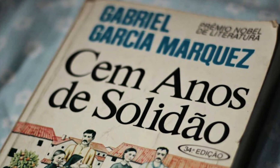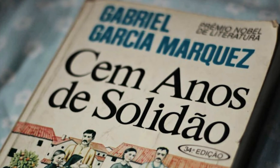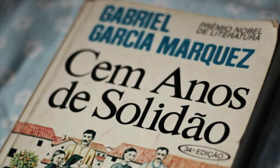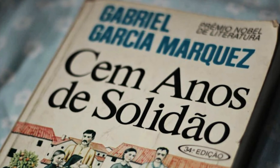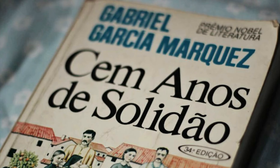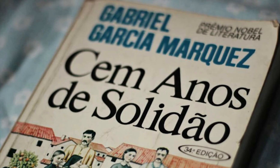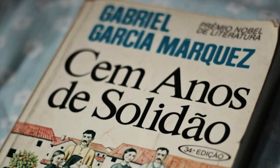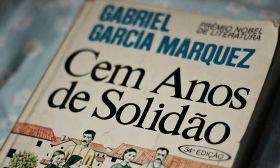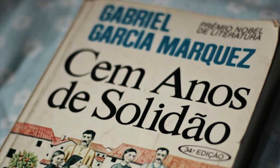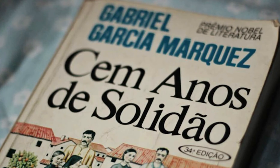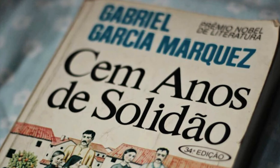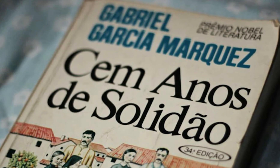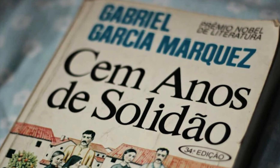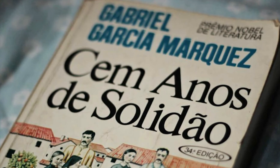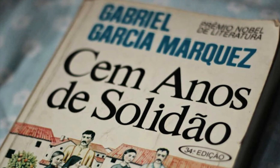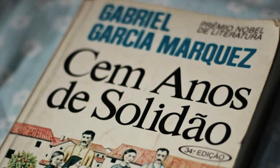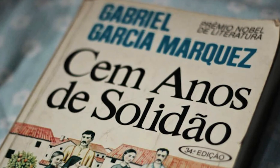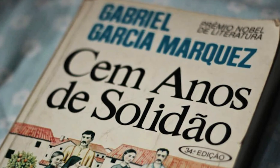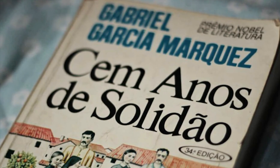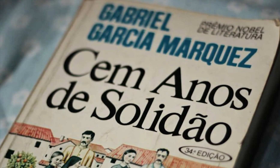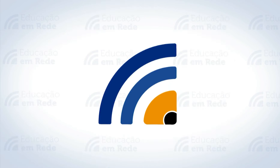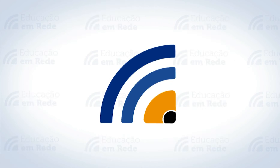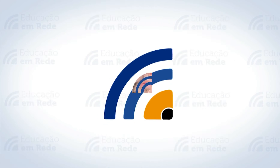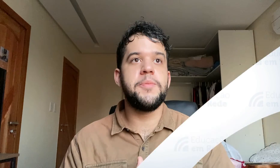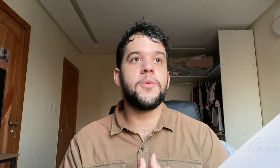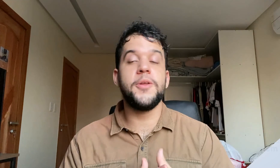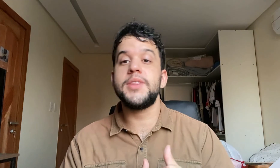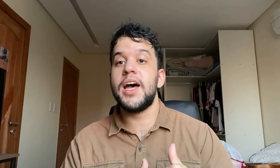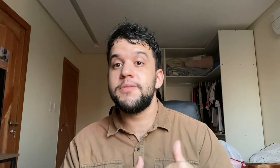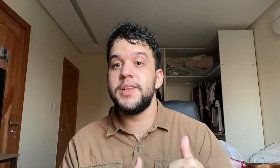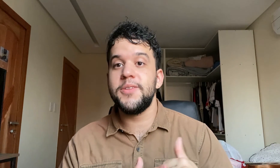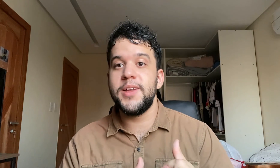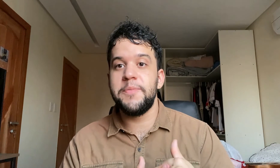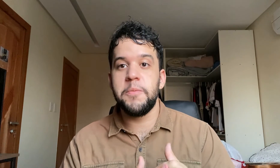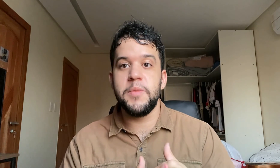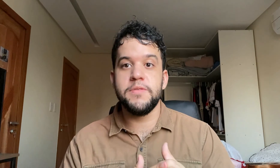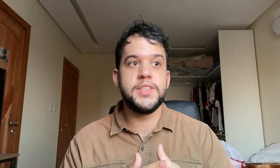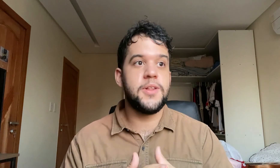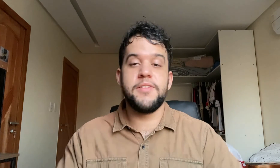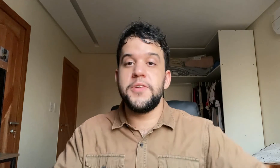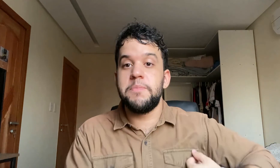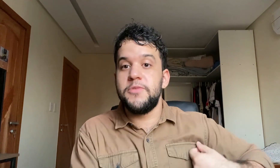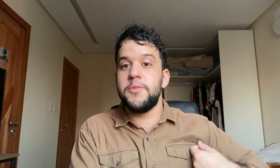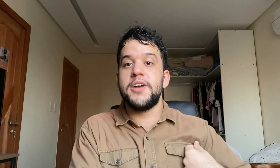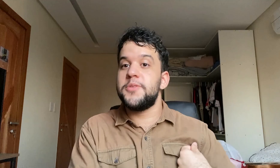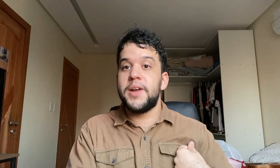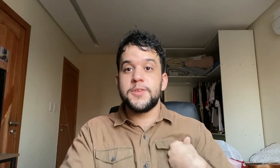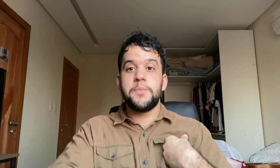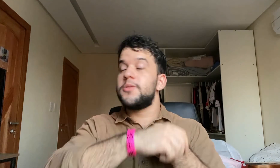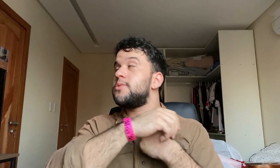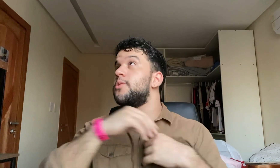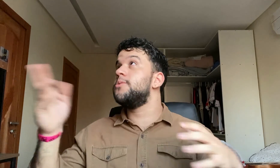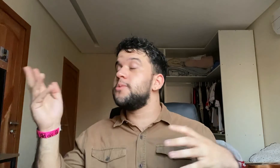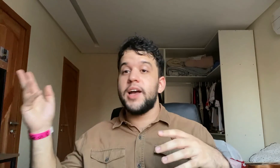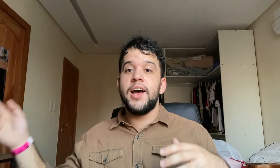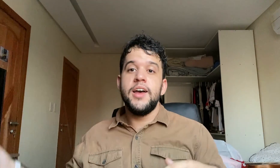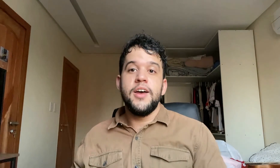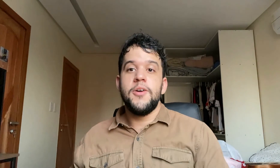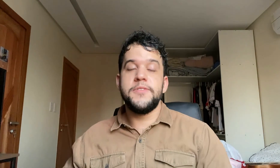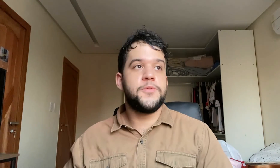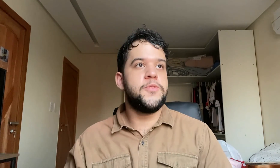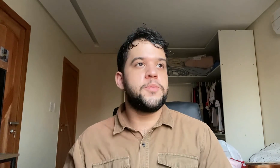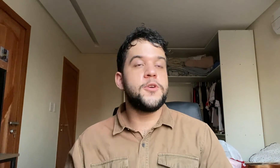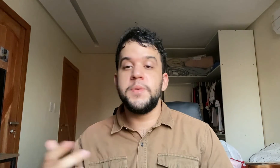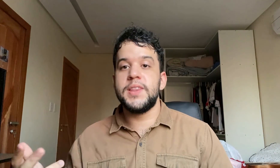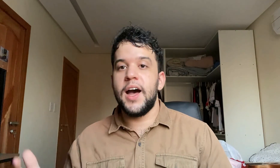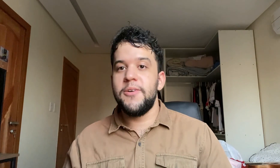vida. Quero reler ele. E eu me lembro que quando eu tava lendo ele pela primeira vez, eu levava ele debaixo do braço pra todo lugar. Uma